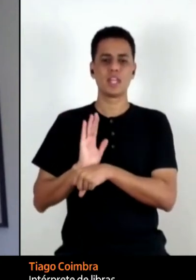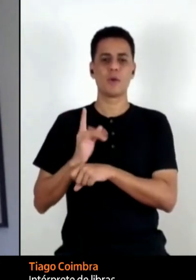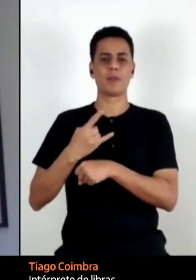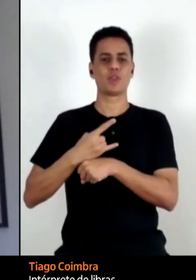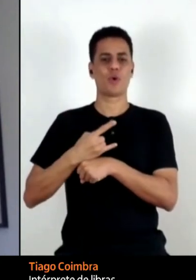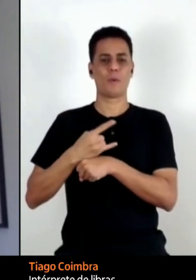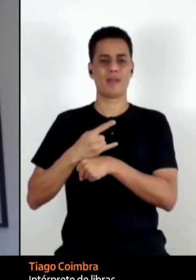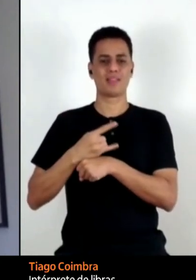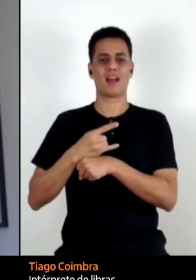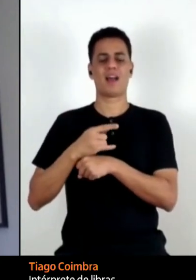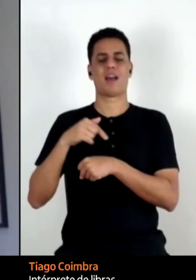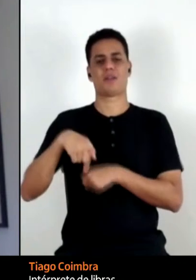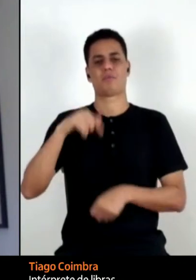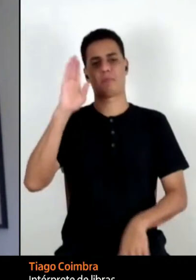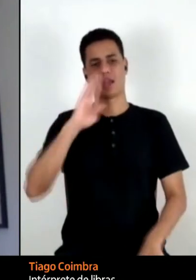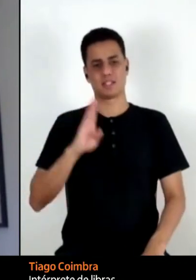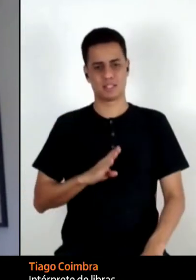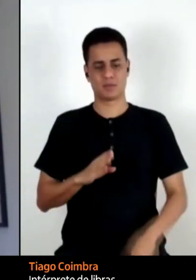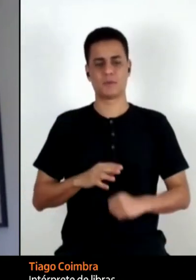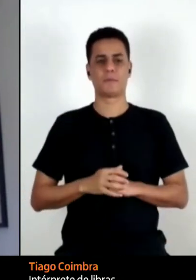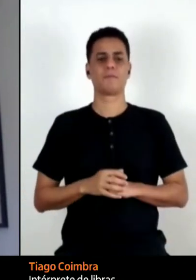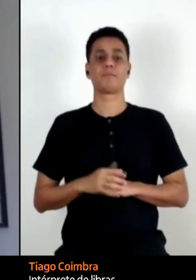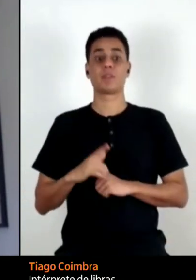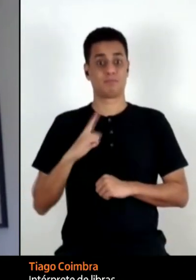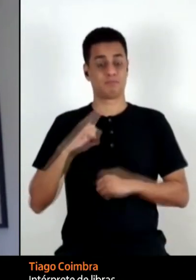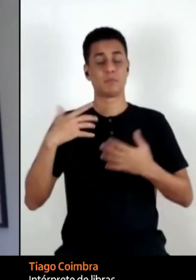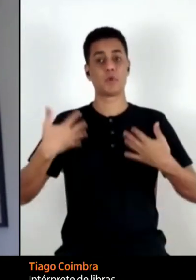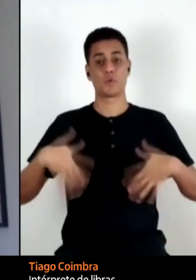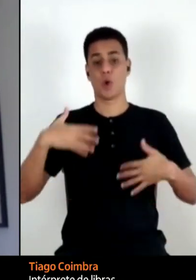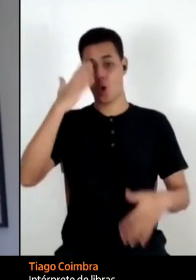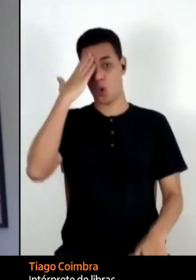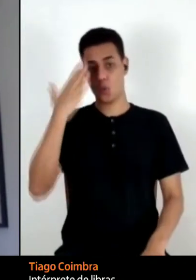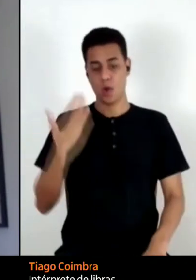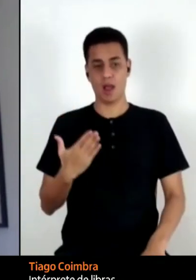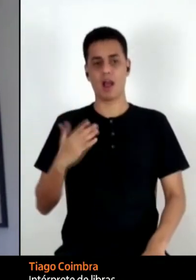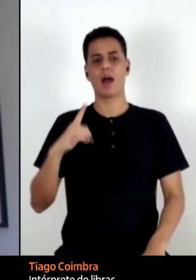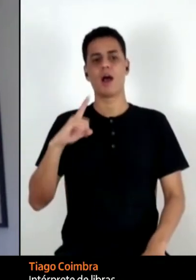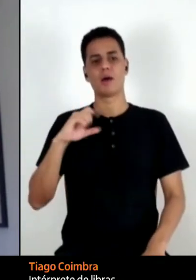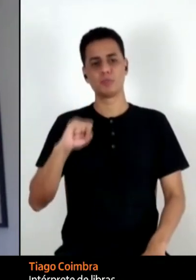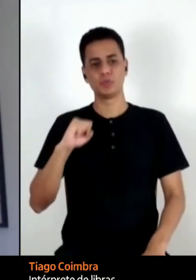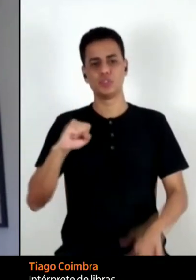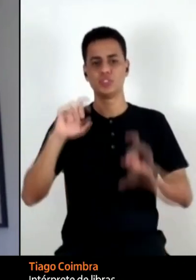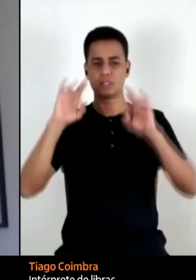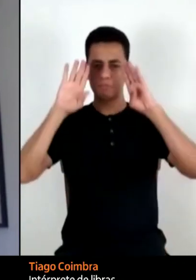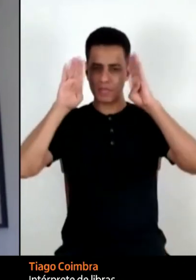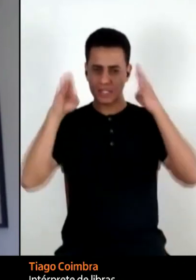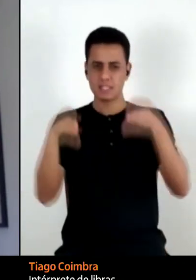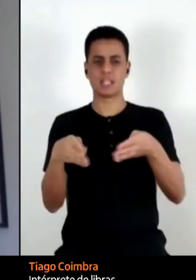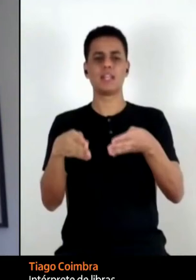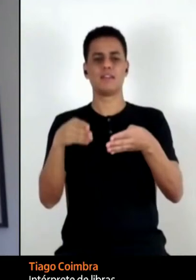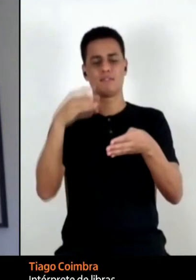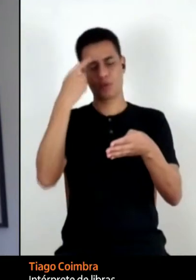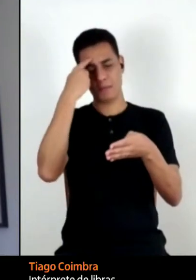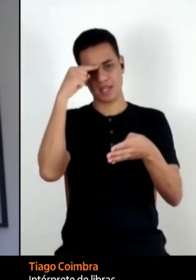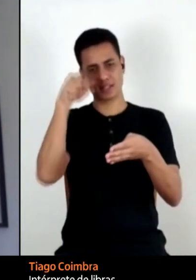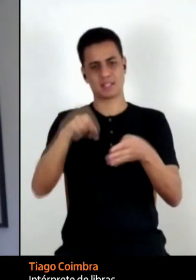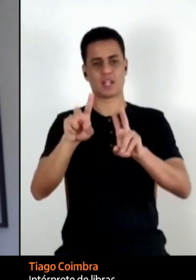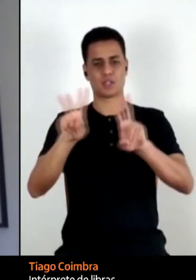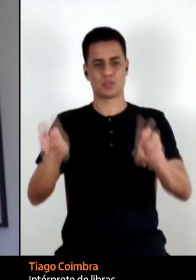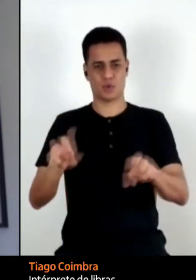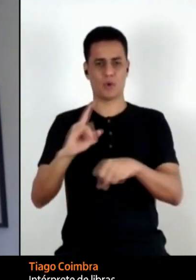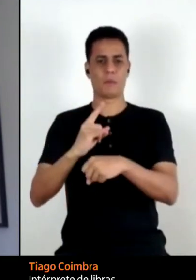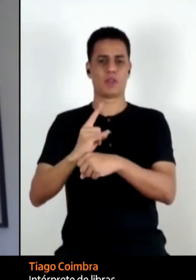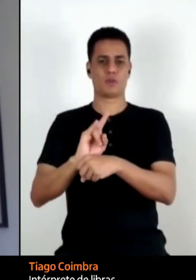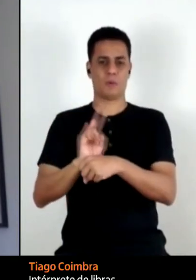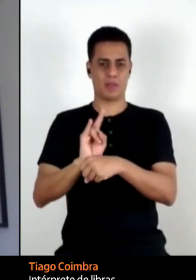que muito me honrou na época de poder ter feito esse foco específico, esse corte específico. Uma parte